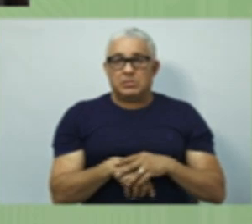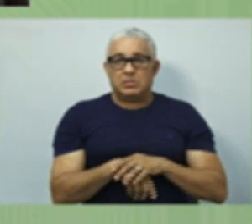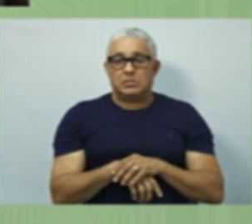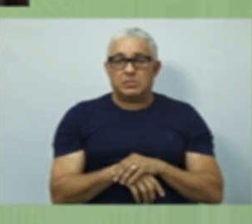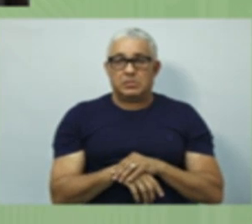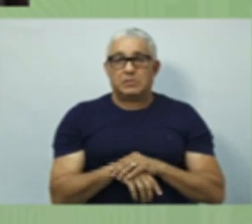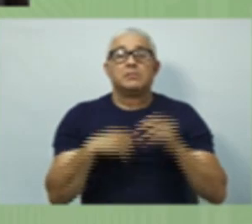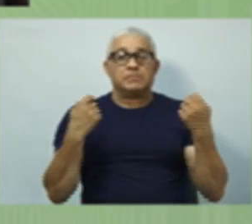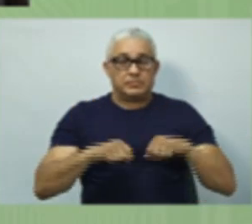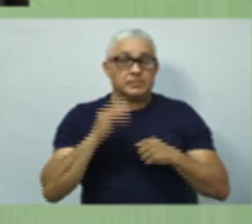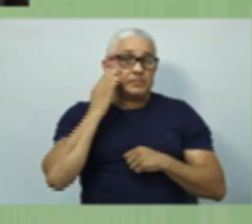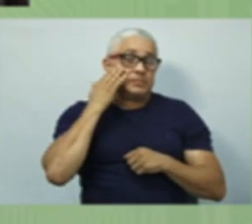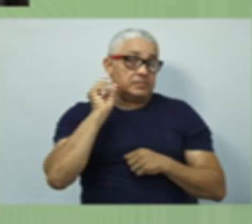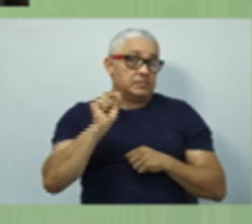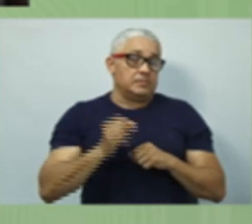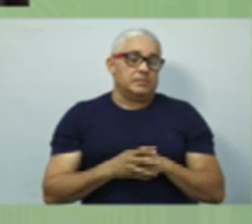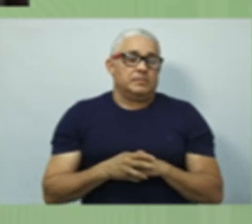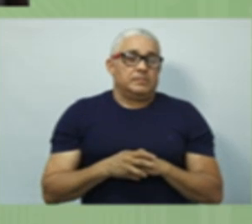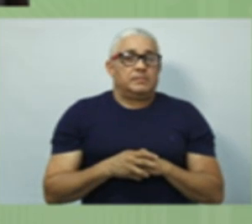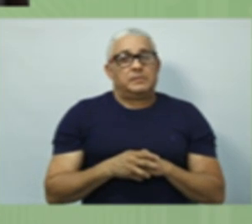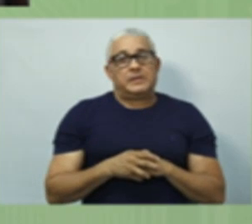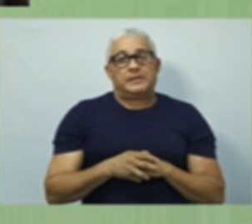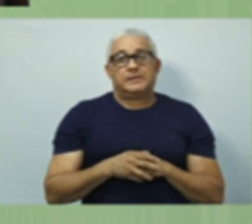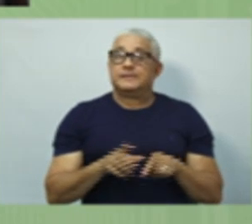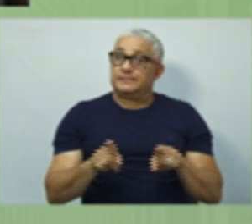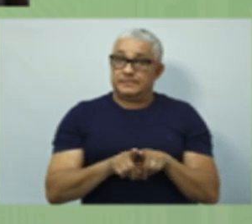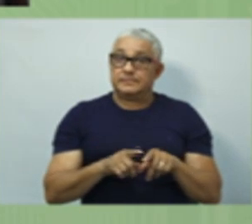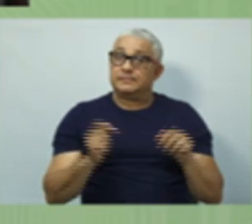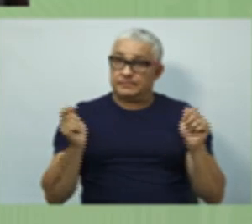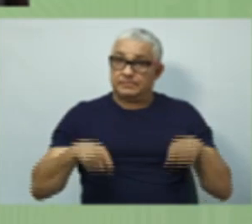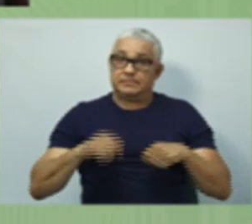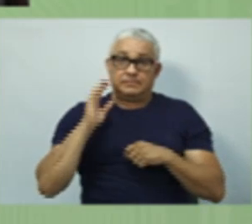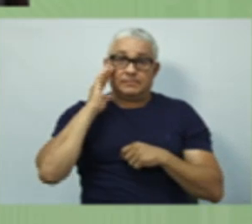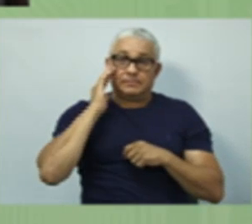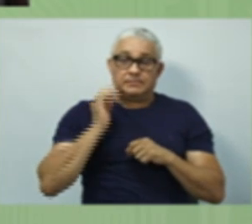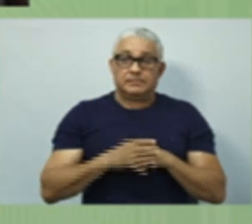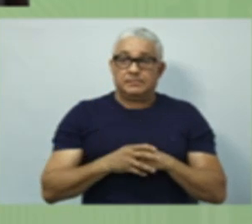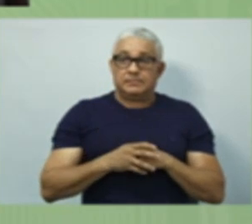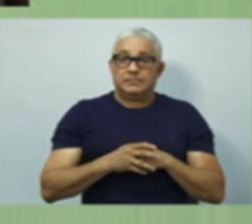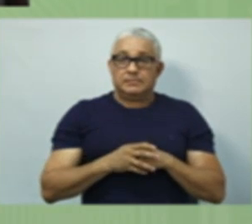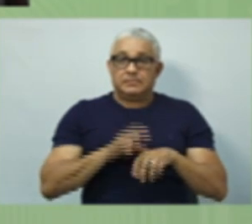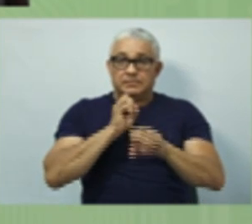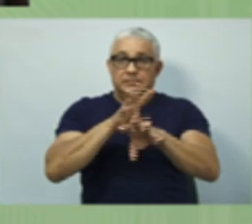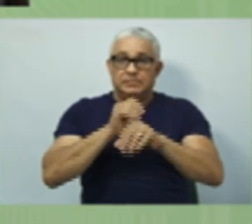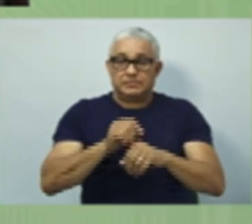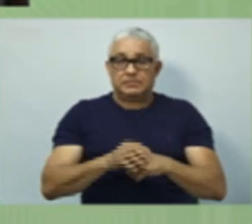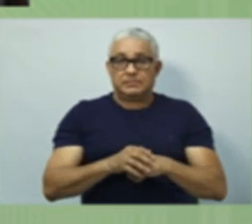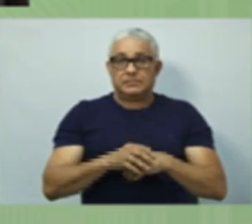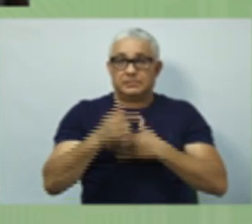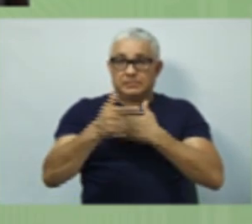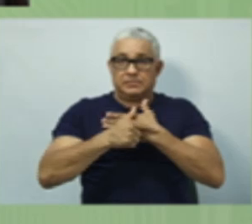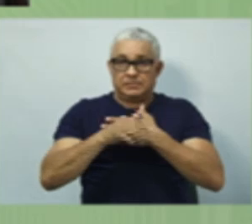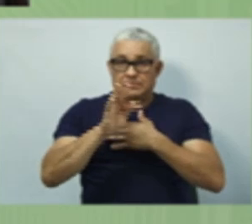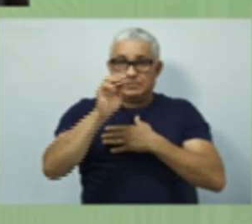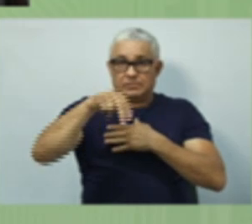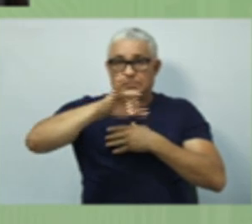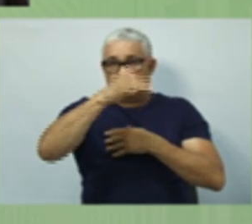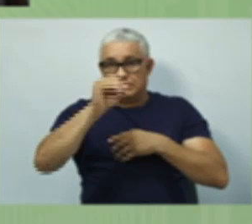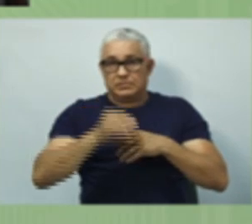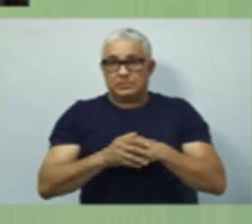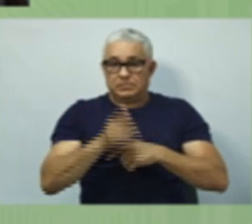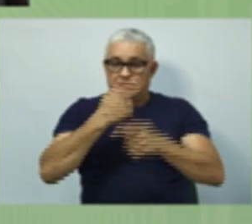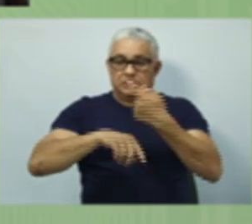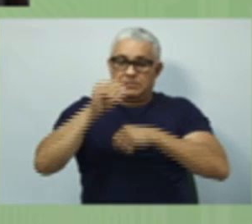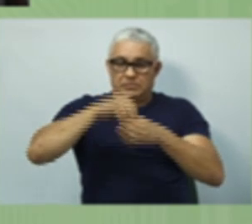a gente precisa entendê-lo, e para que a gente possa entendê-lo, a gente vai falar sobre as funções do gestor, do